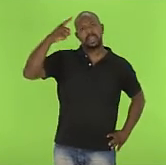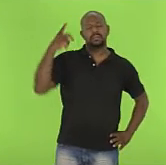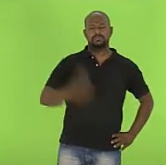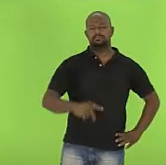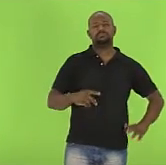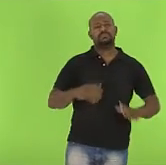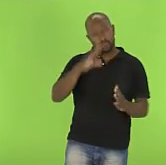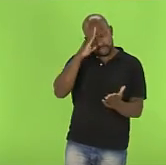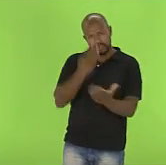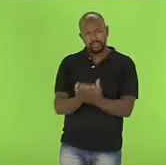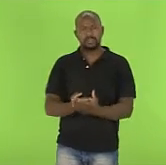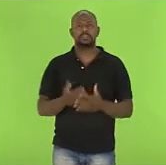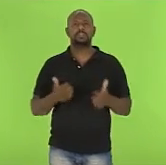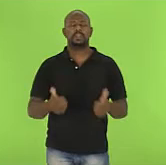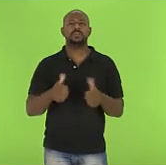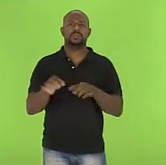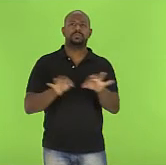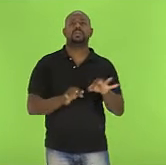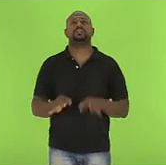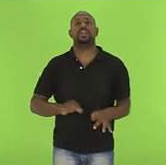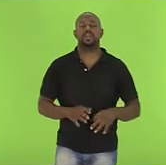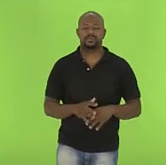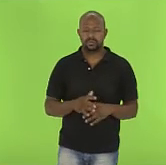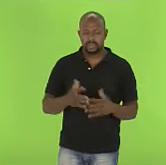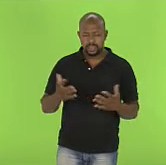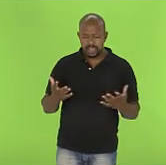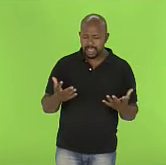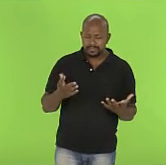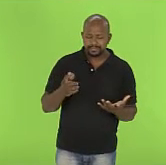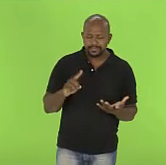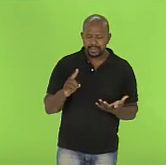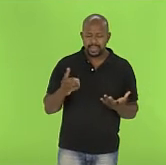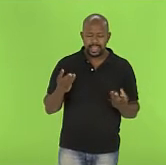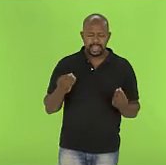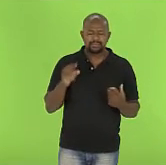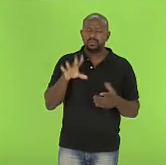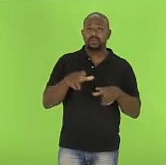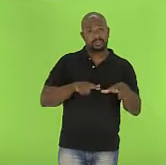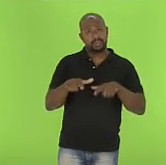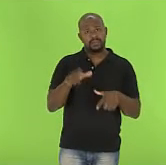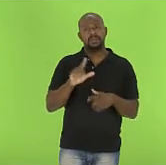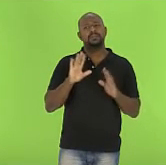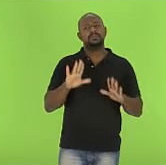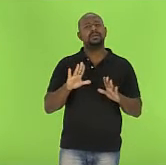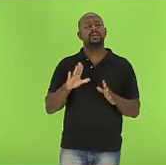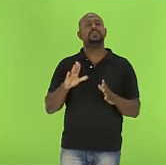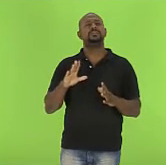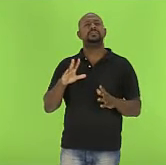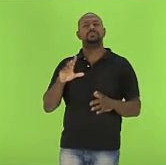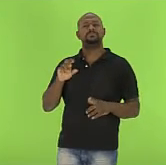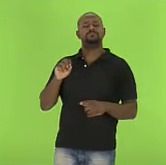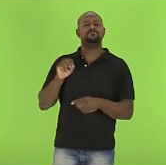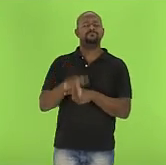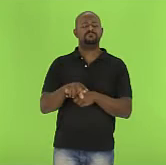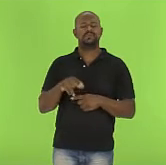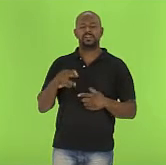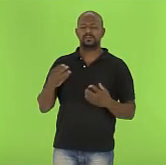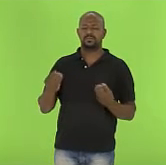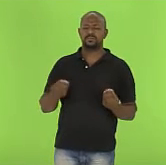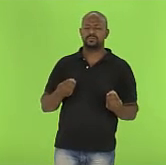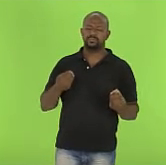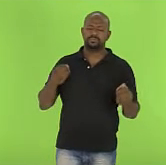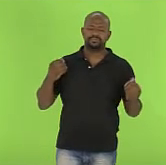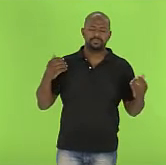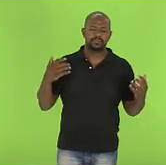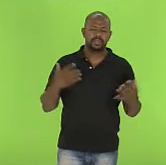comprando a ideia, entrou acreditando no projeto, entrou não só com o trabalho, mas entrou com